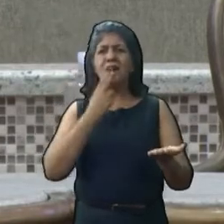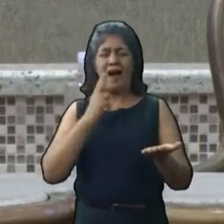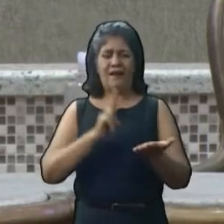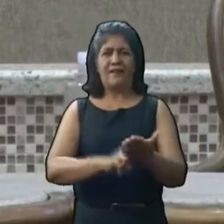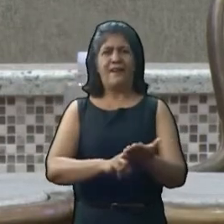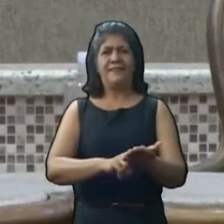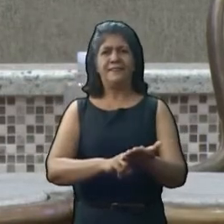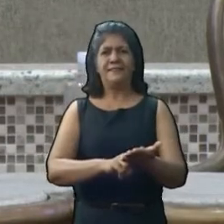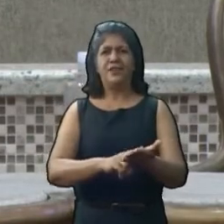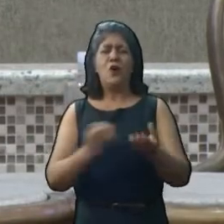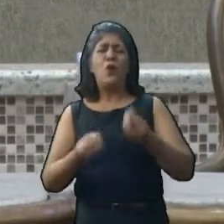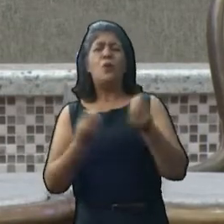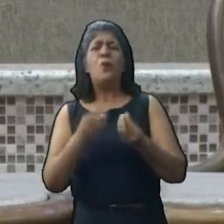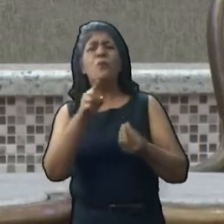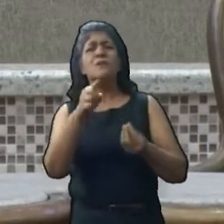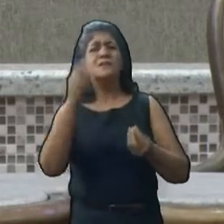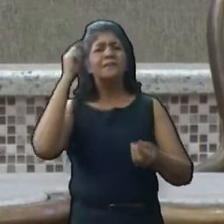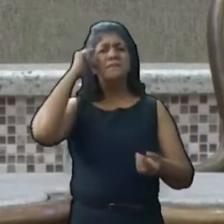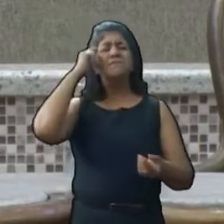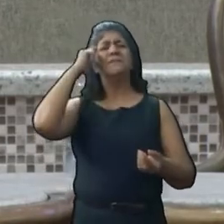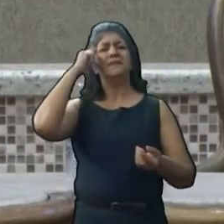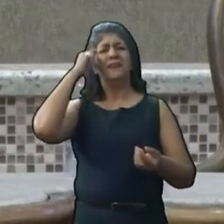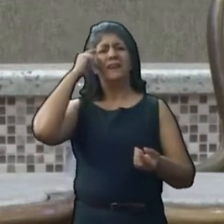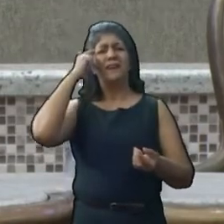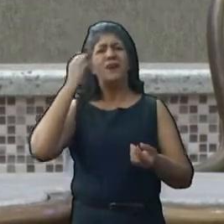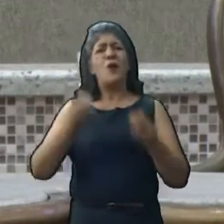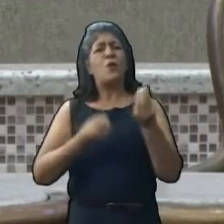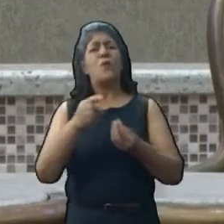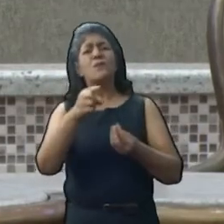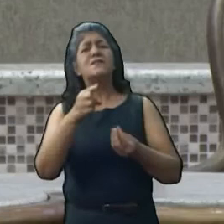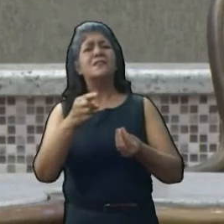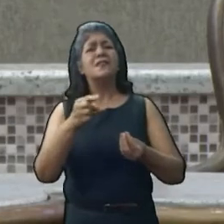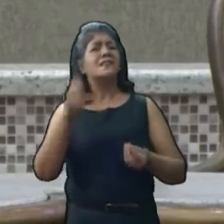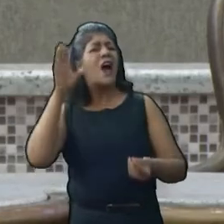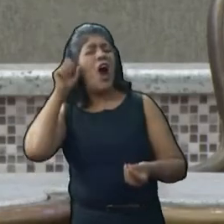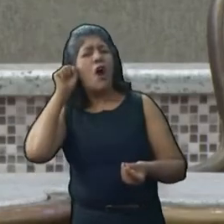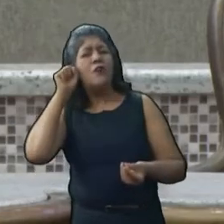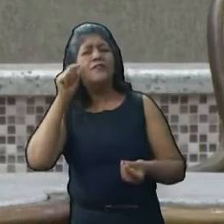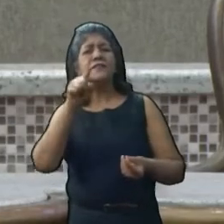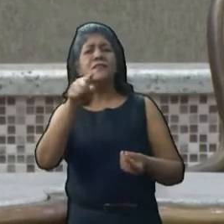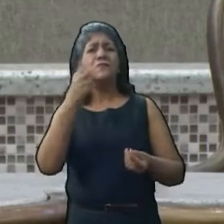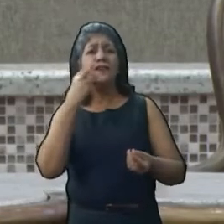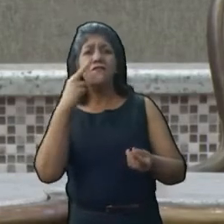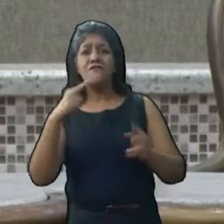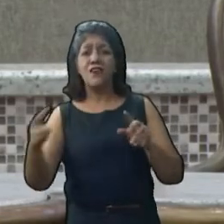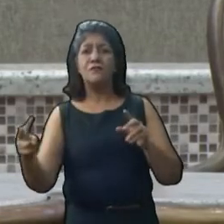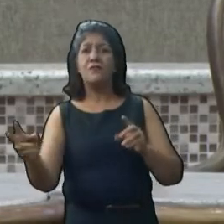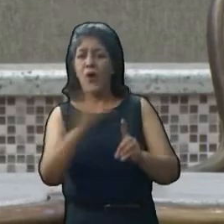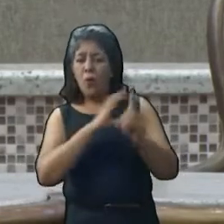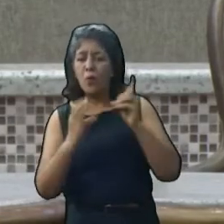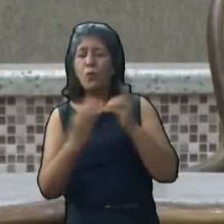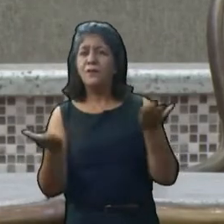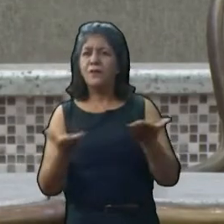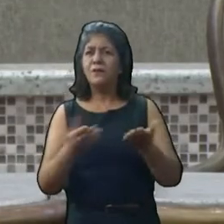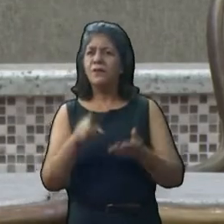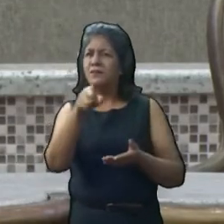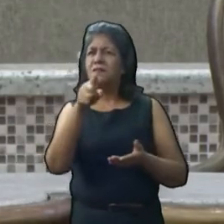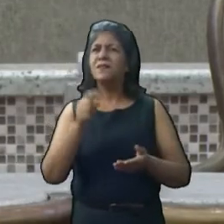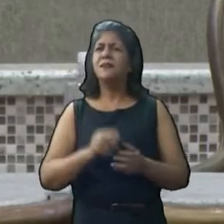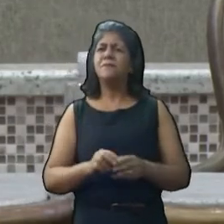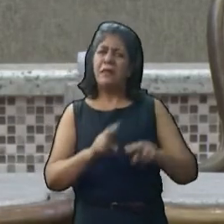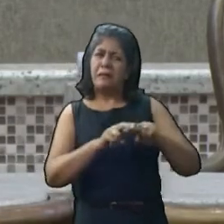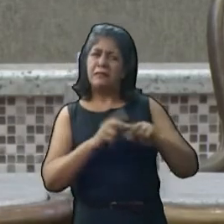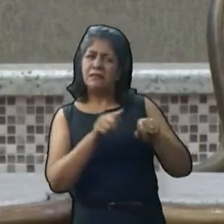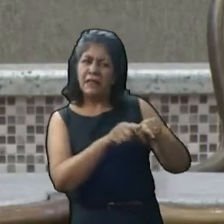se não tivesse outra porção da bíblia sagrada você que me escuta e que me assiste nessa hora você que